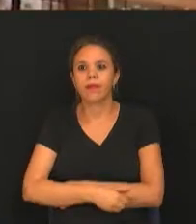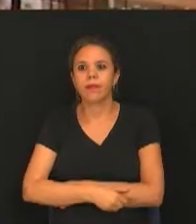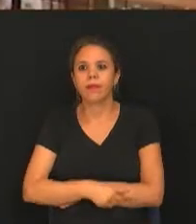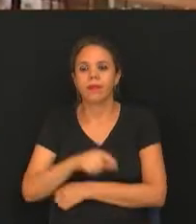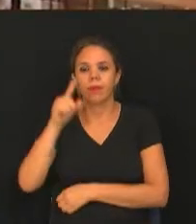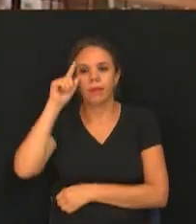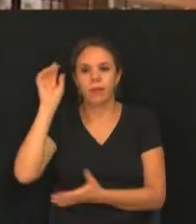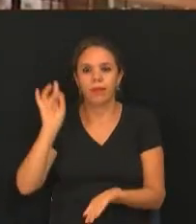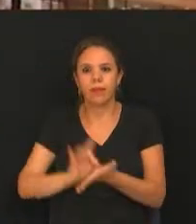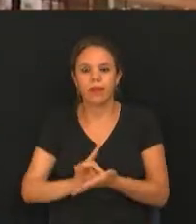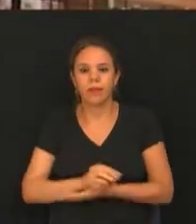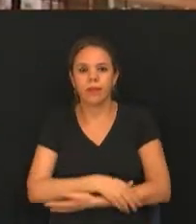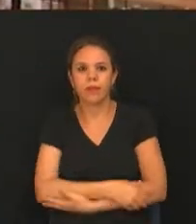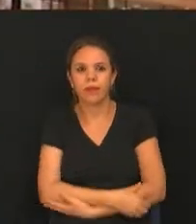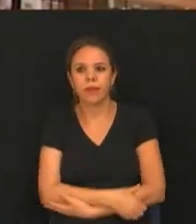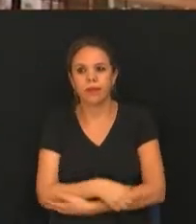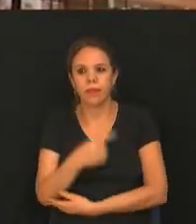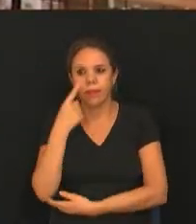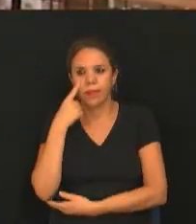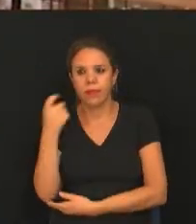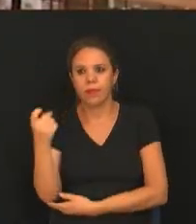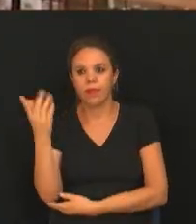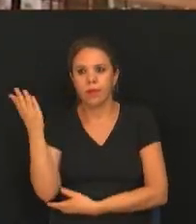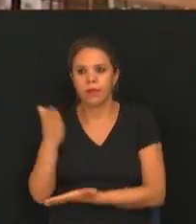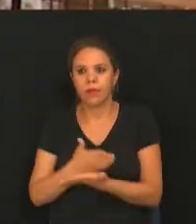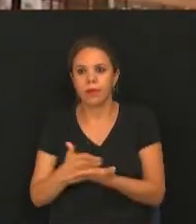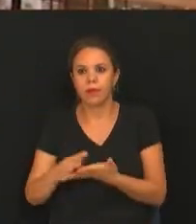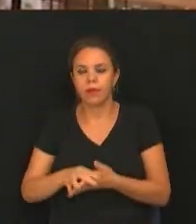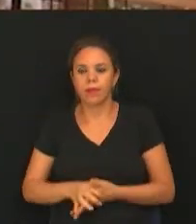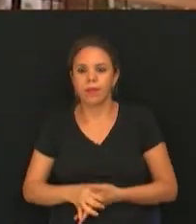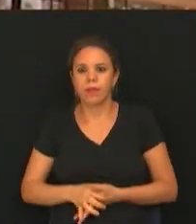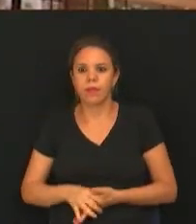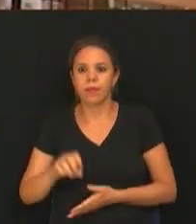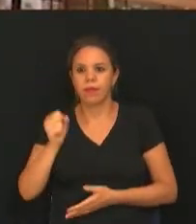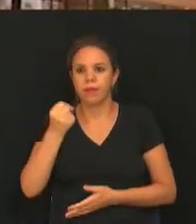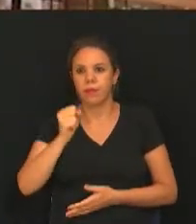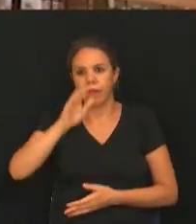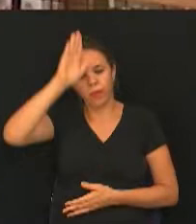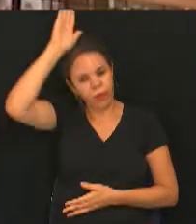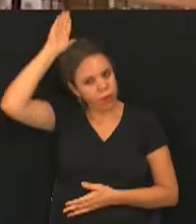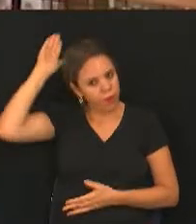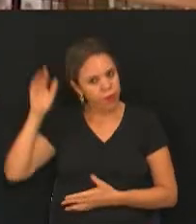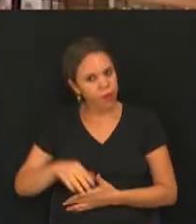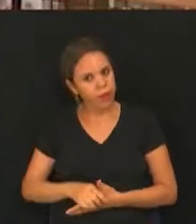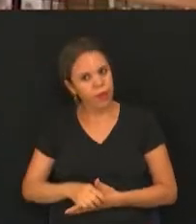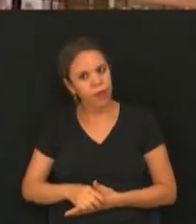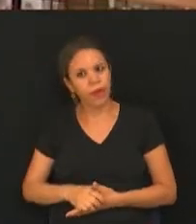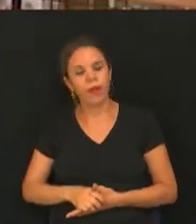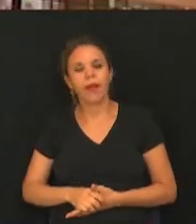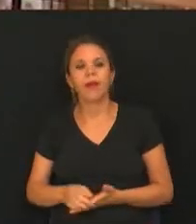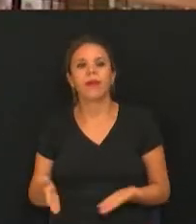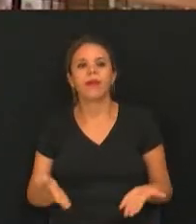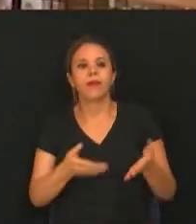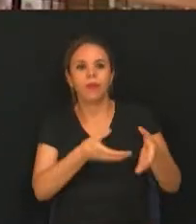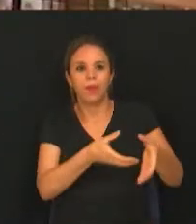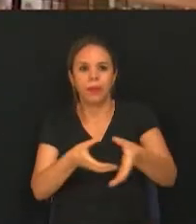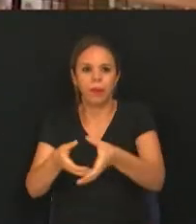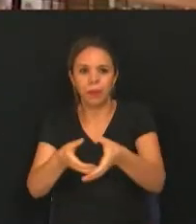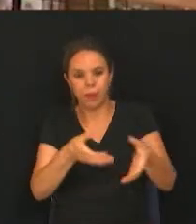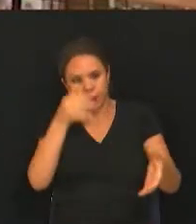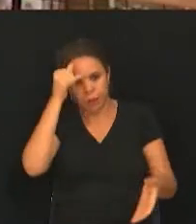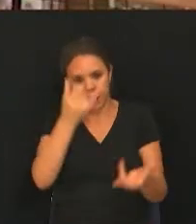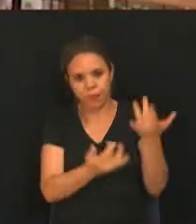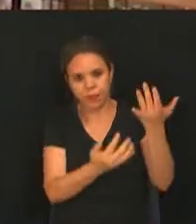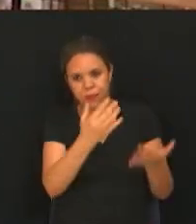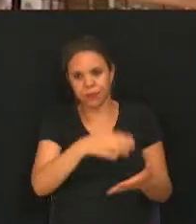real. Olha só que interessante, no início eram 8 bombeiros que levavam a bomba de combate ao